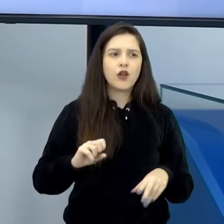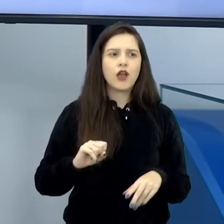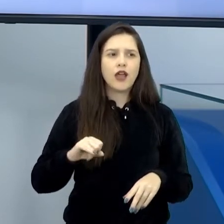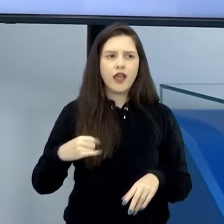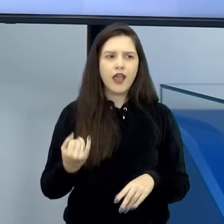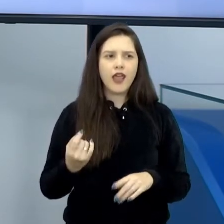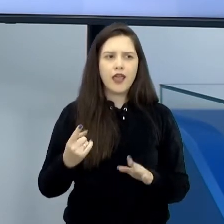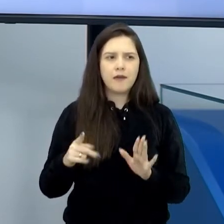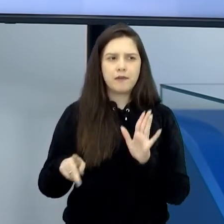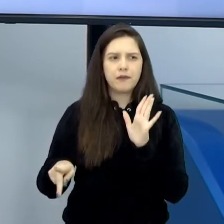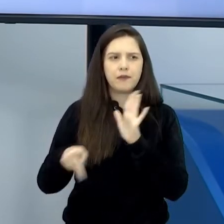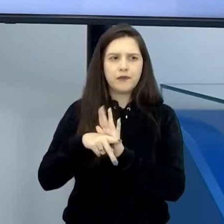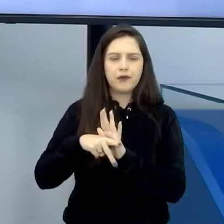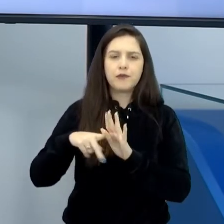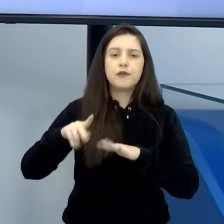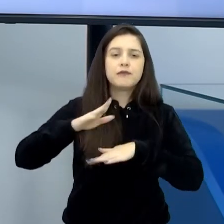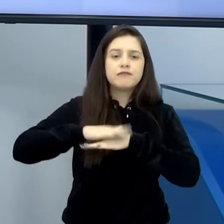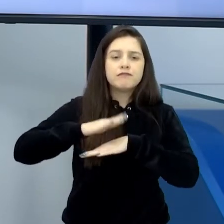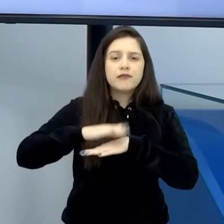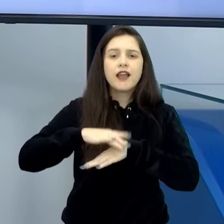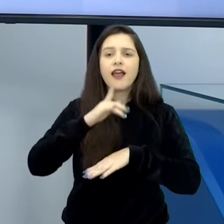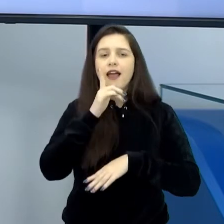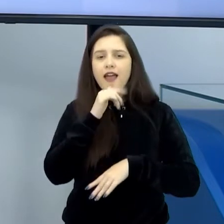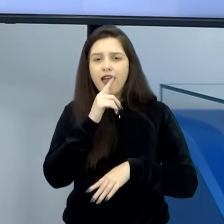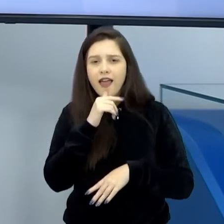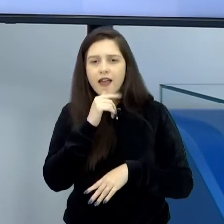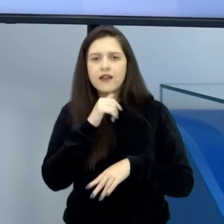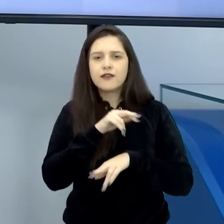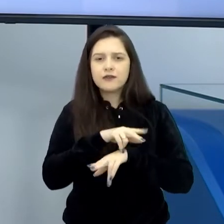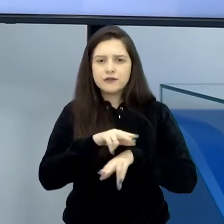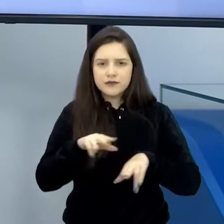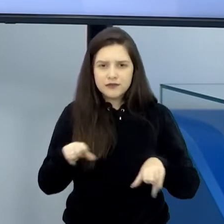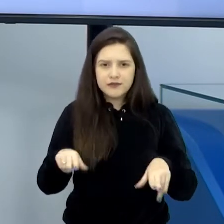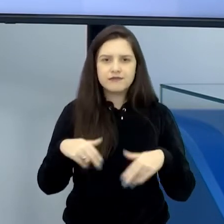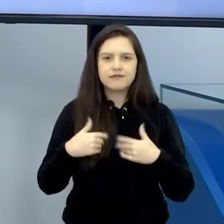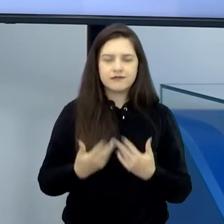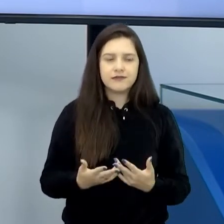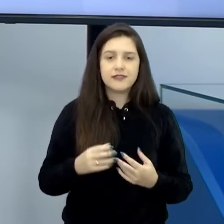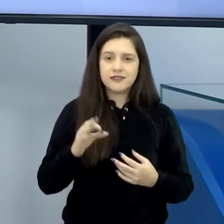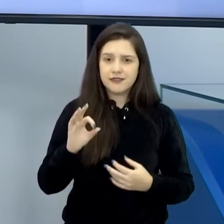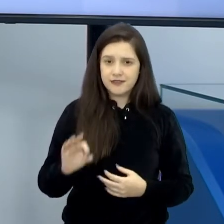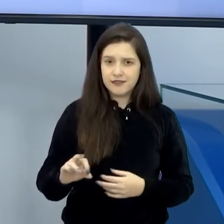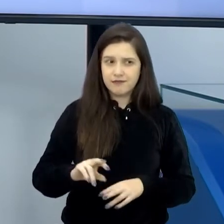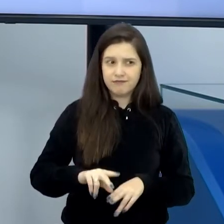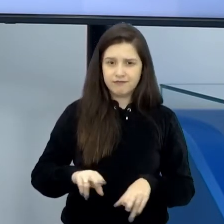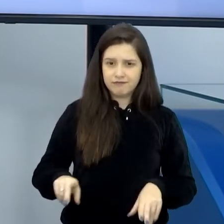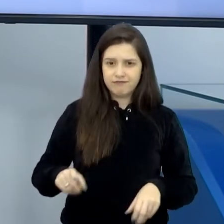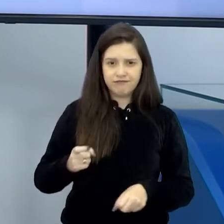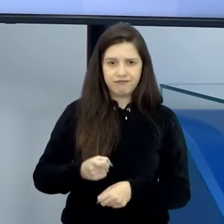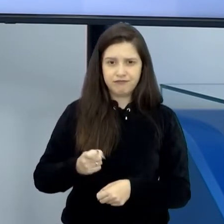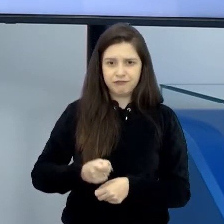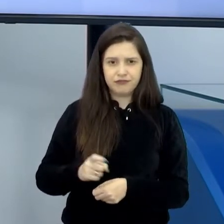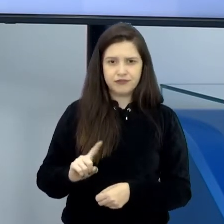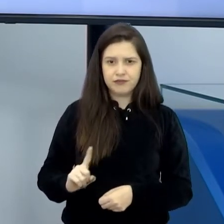de desorganização dele, ele não se aproxima de um sólido, certo? Muito